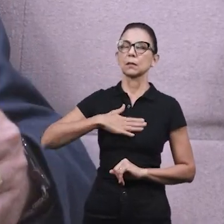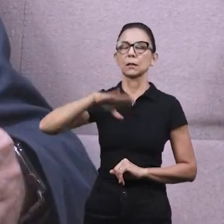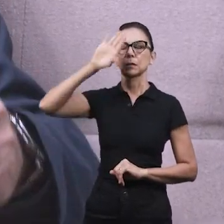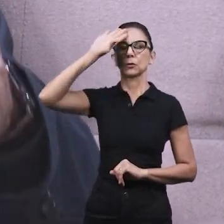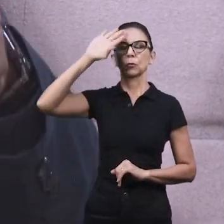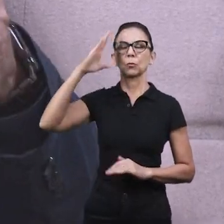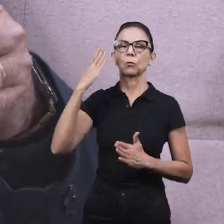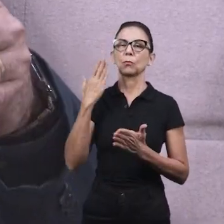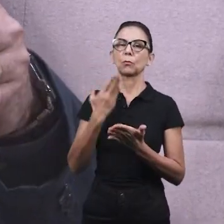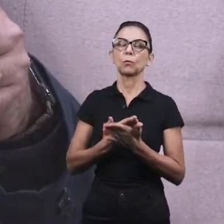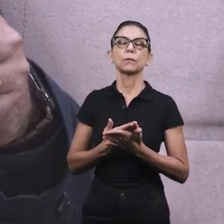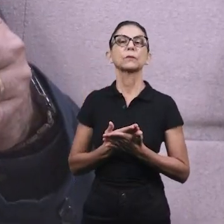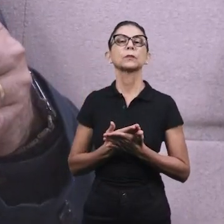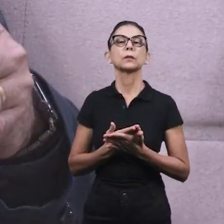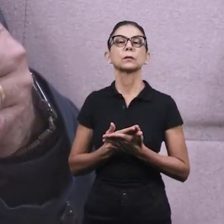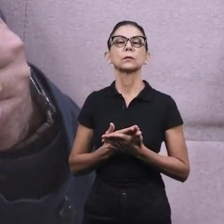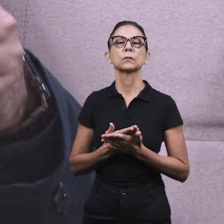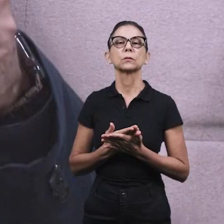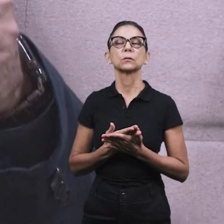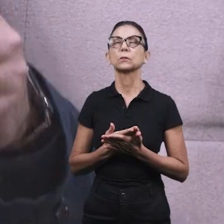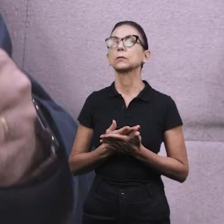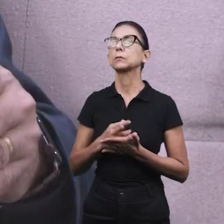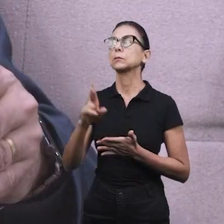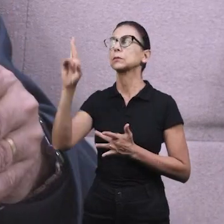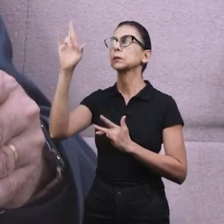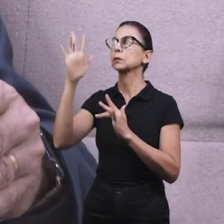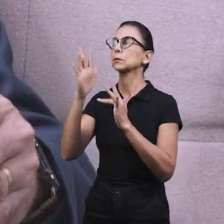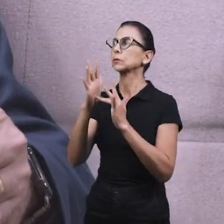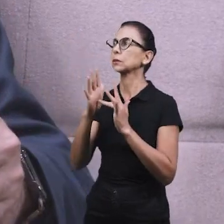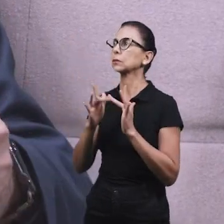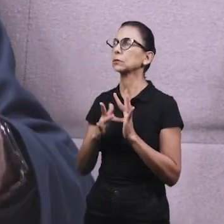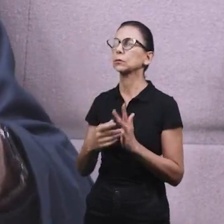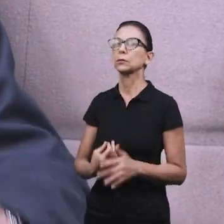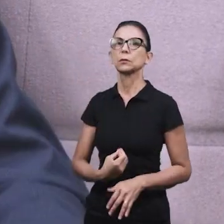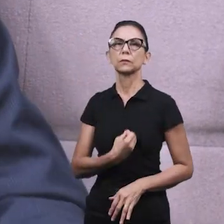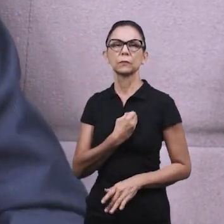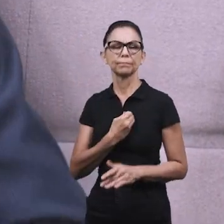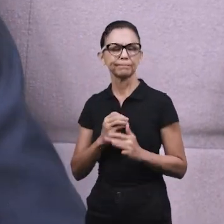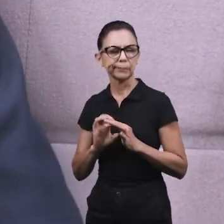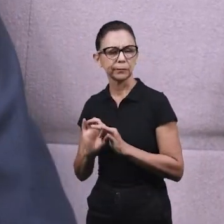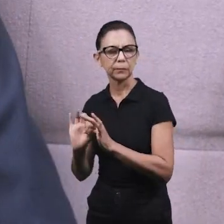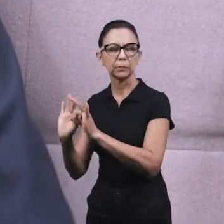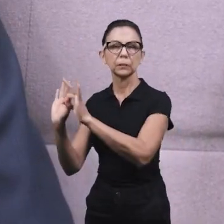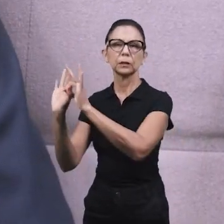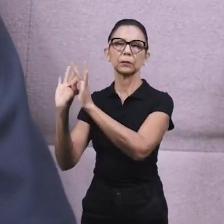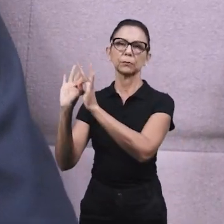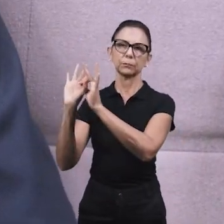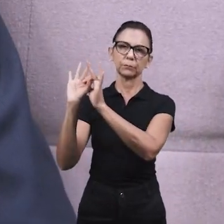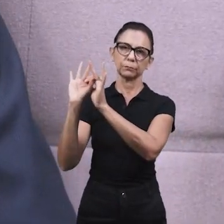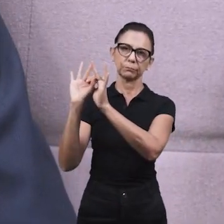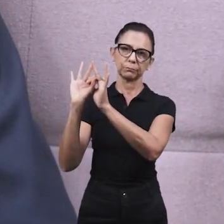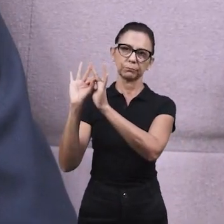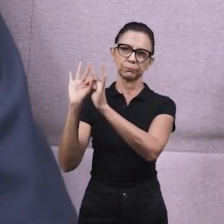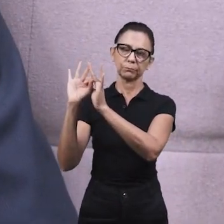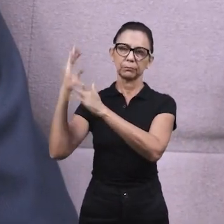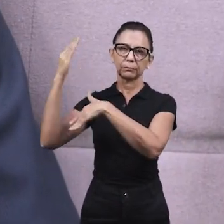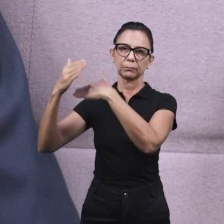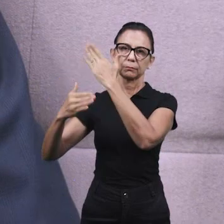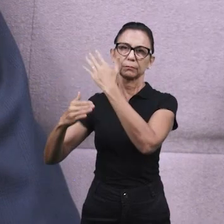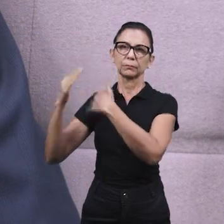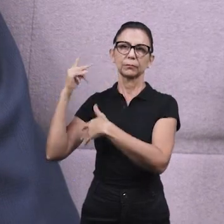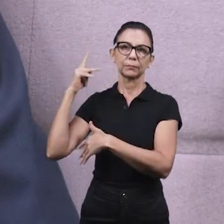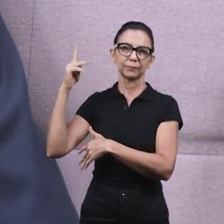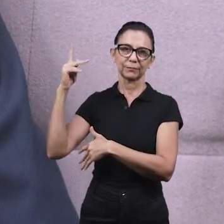descansando, confiando no Senhor Jesus, vivendo aos seus pés. E isto inclui